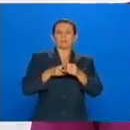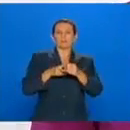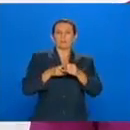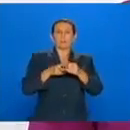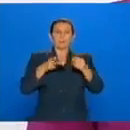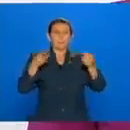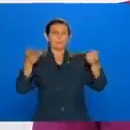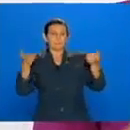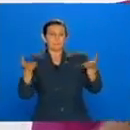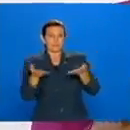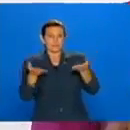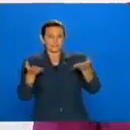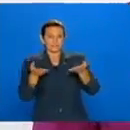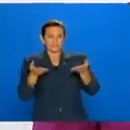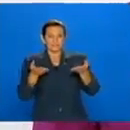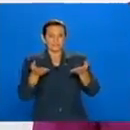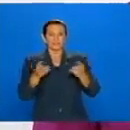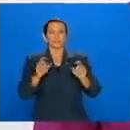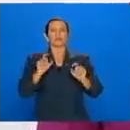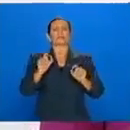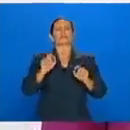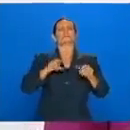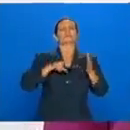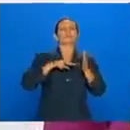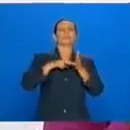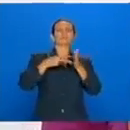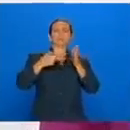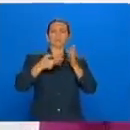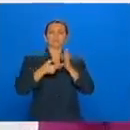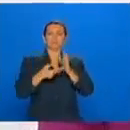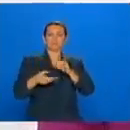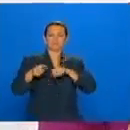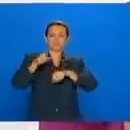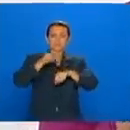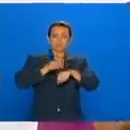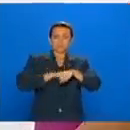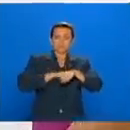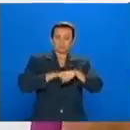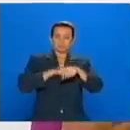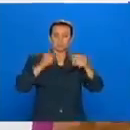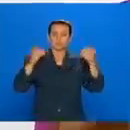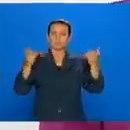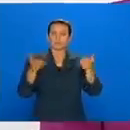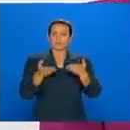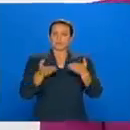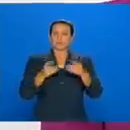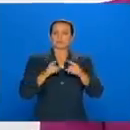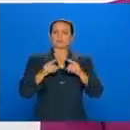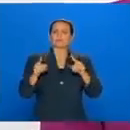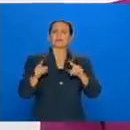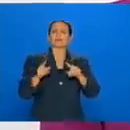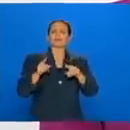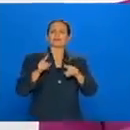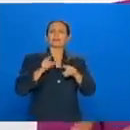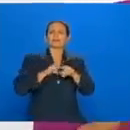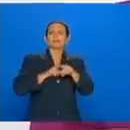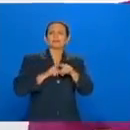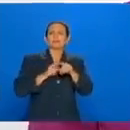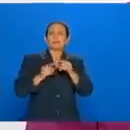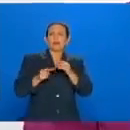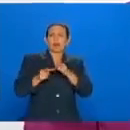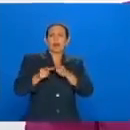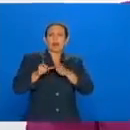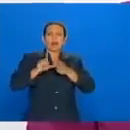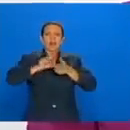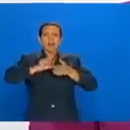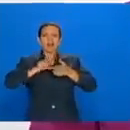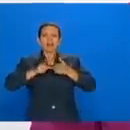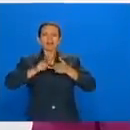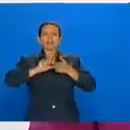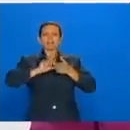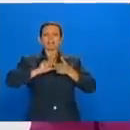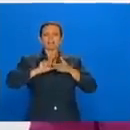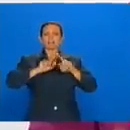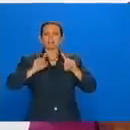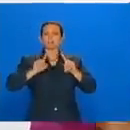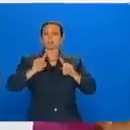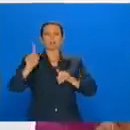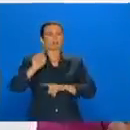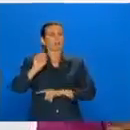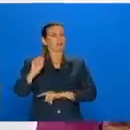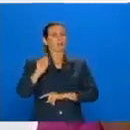tempo verbal faz referência a um tempo anterior, a um tempo de referência, que ainda não